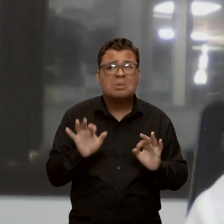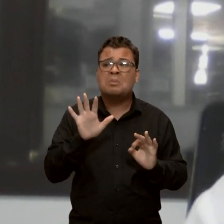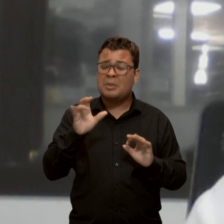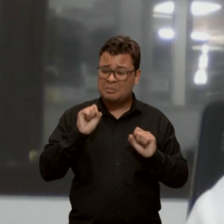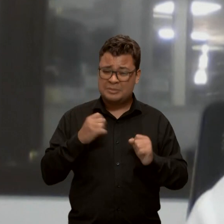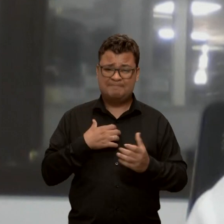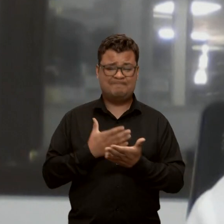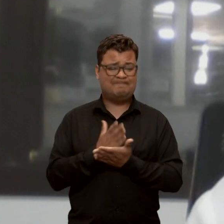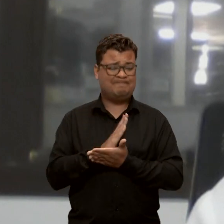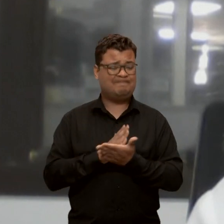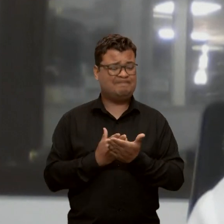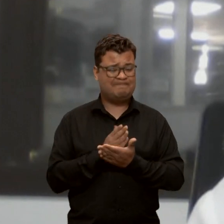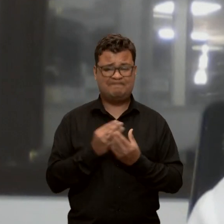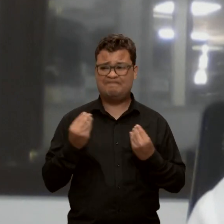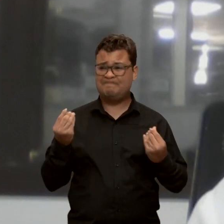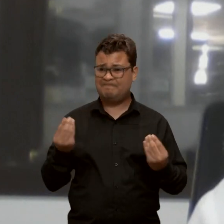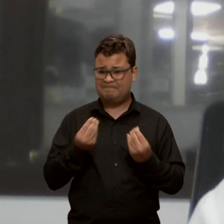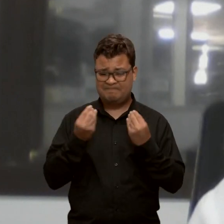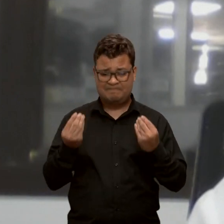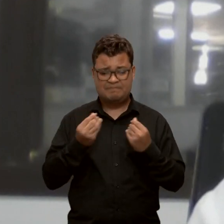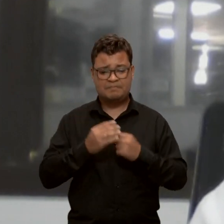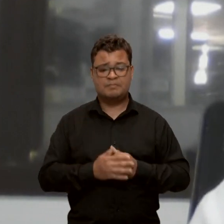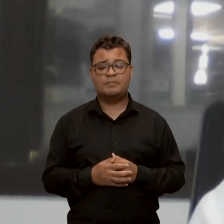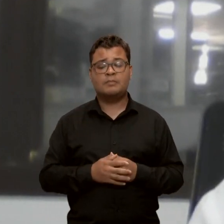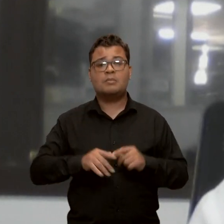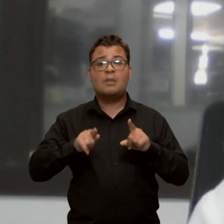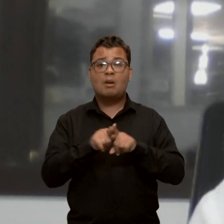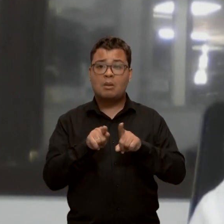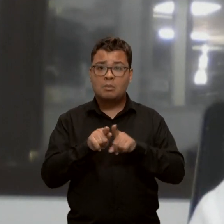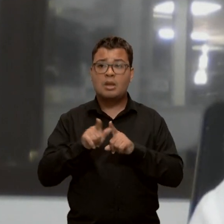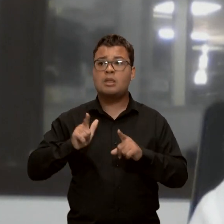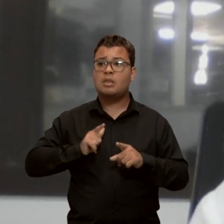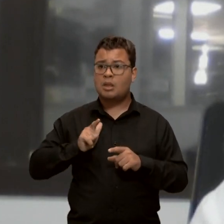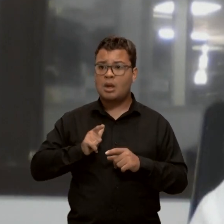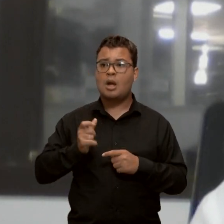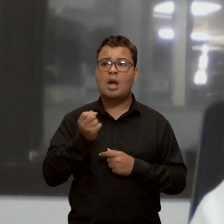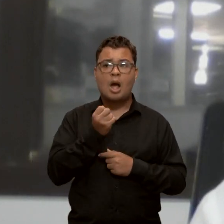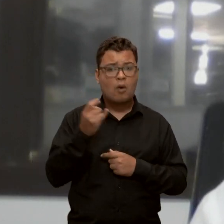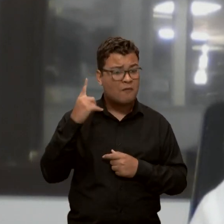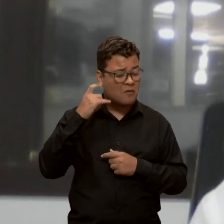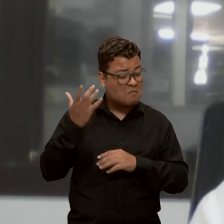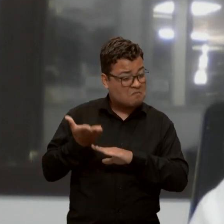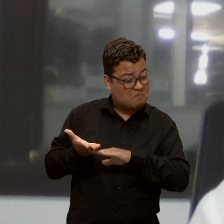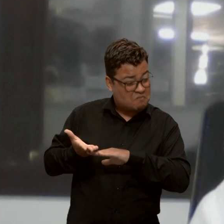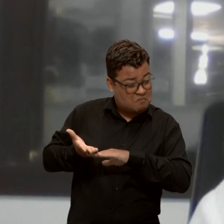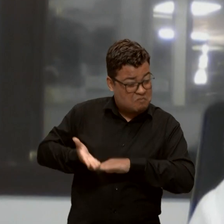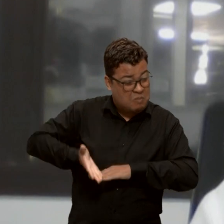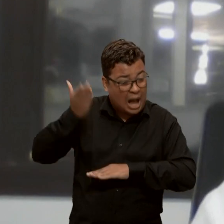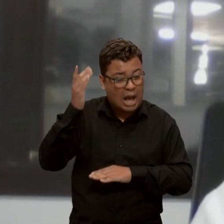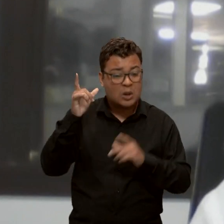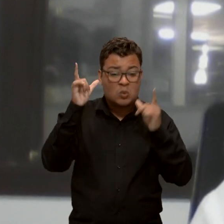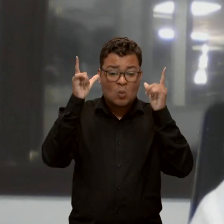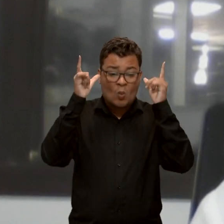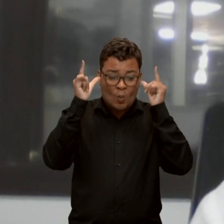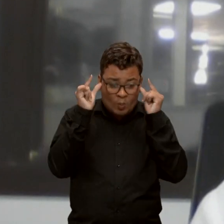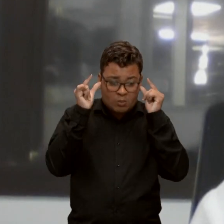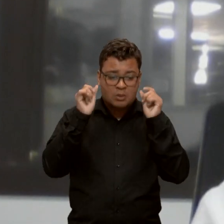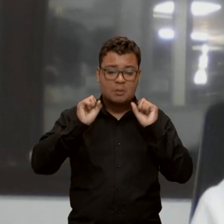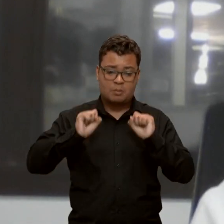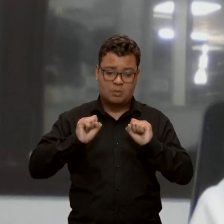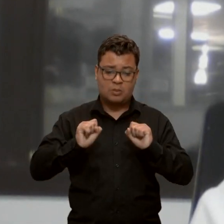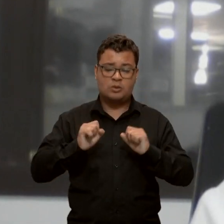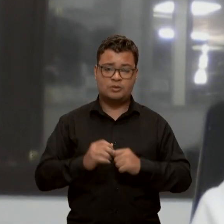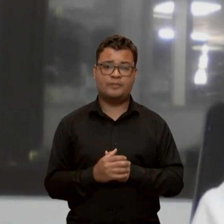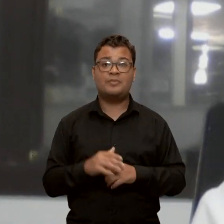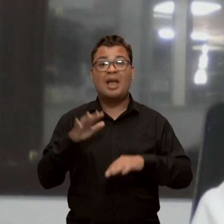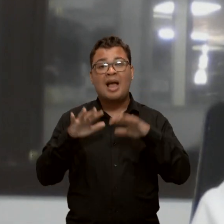E alguns volumes, eles realmente causam perda auditiva. Posso até não ter uma audiometria que